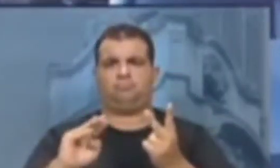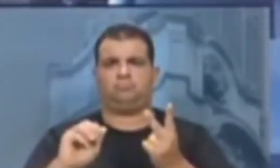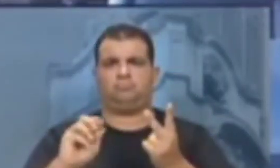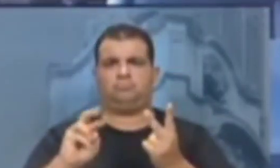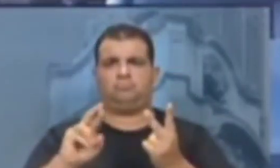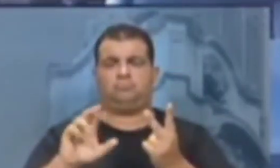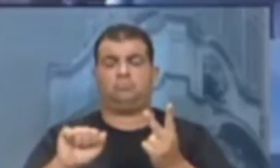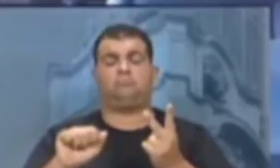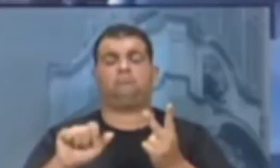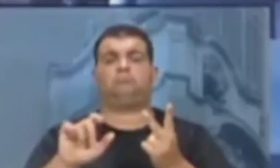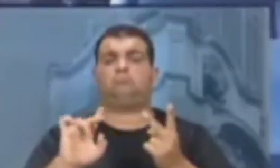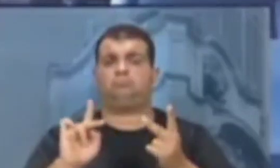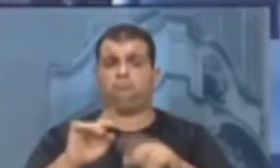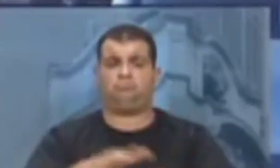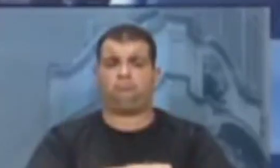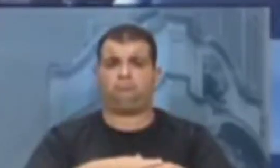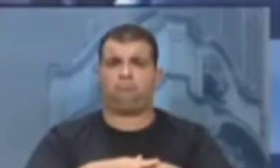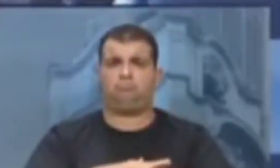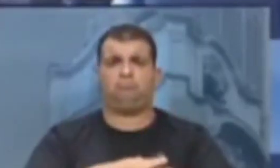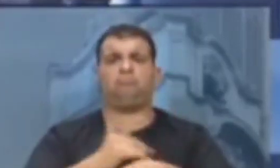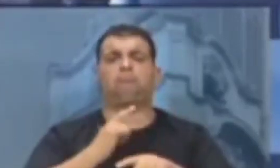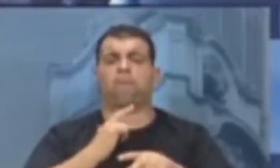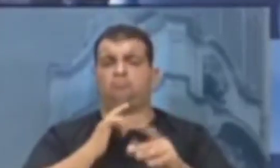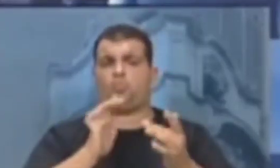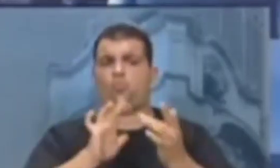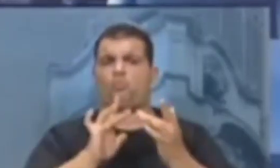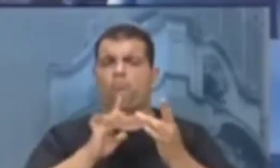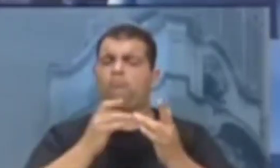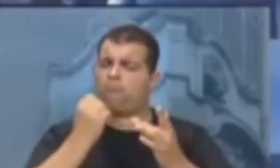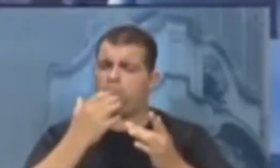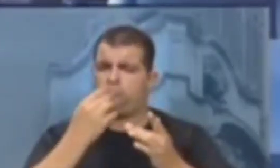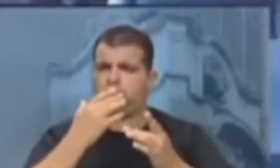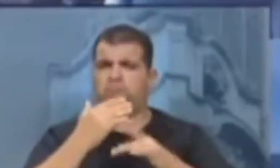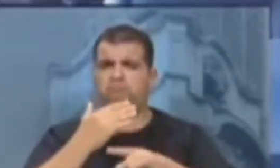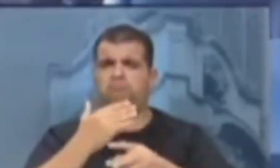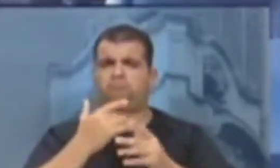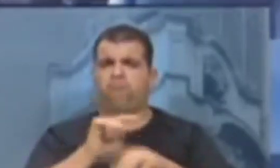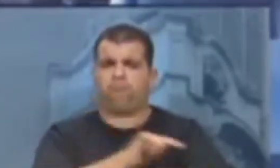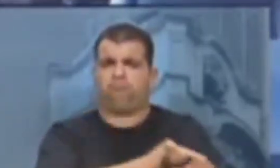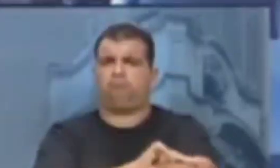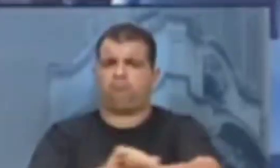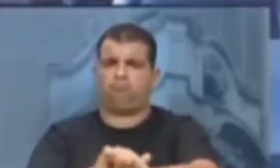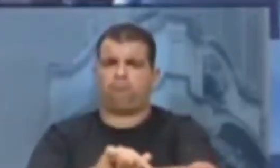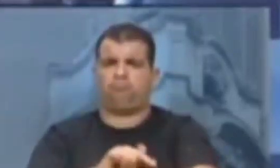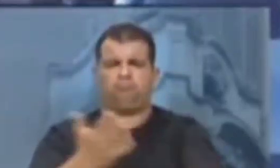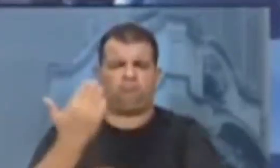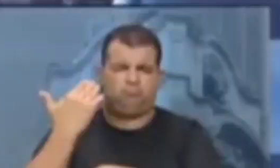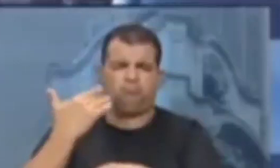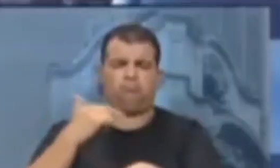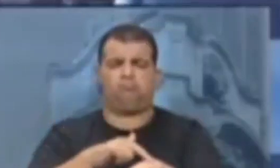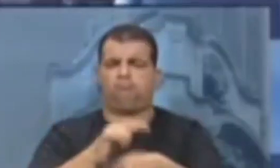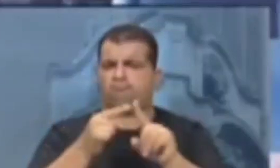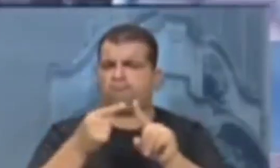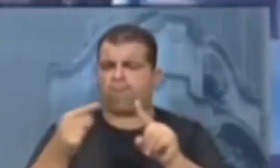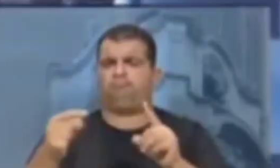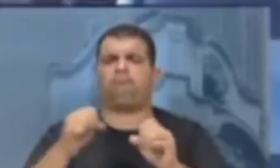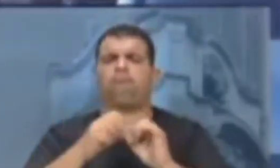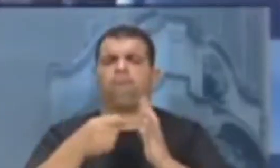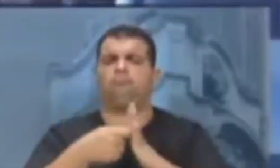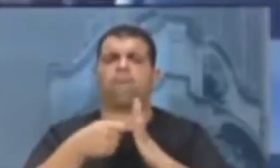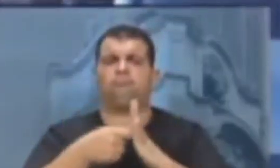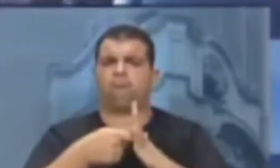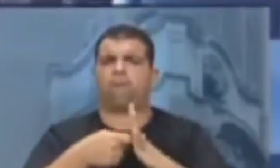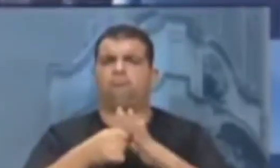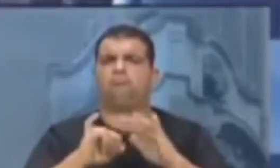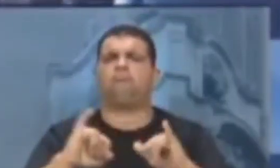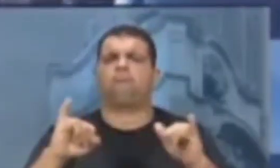sempre conversamos e tivemos uma excelente relação de cordialidade desde a época da campanha, que nós nos encontramos